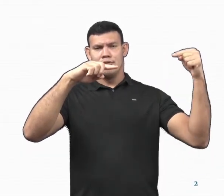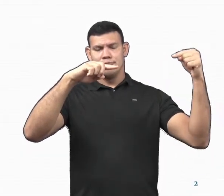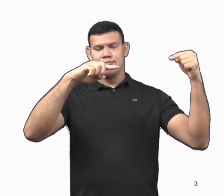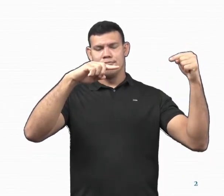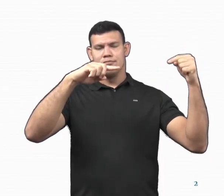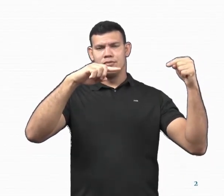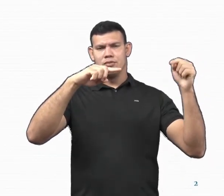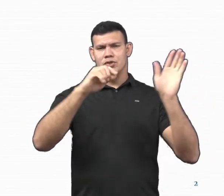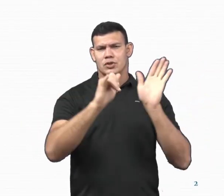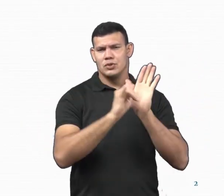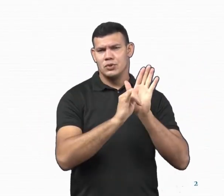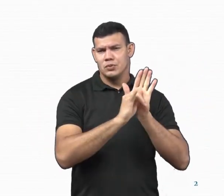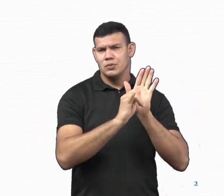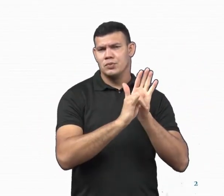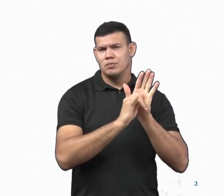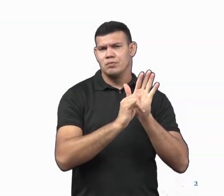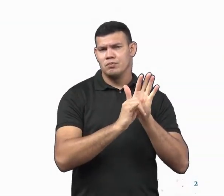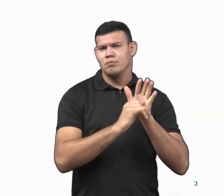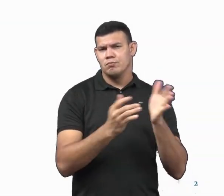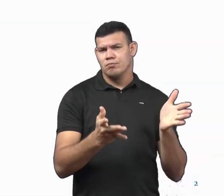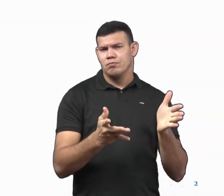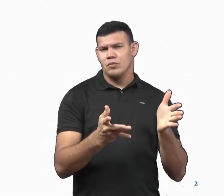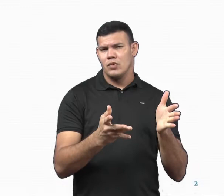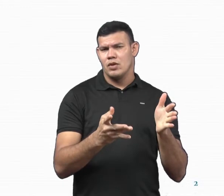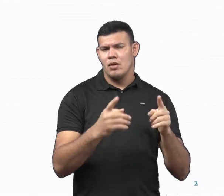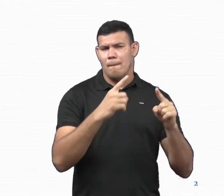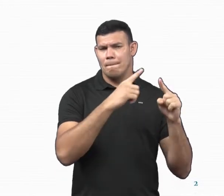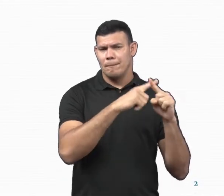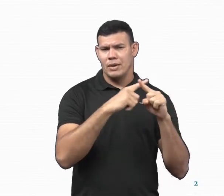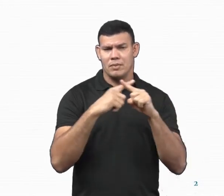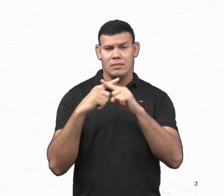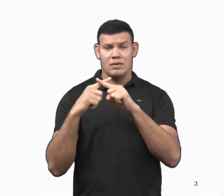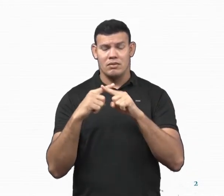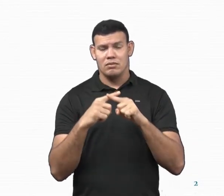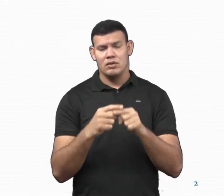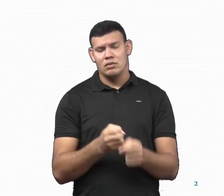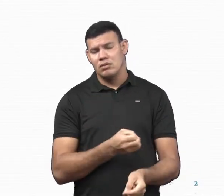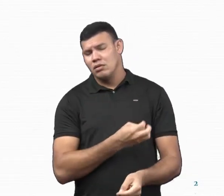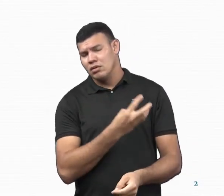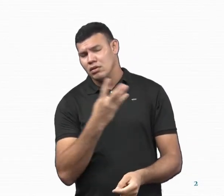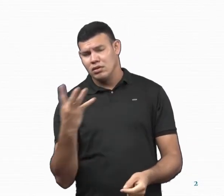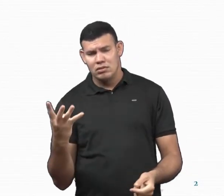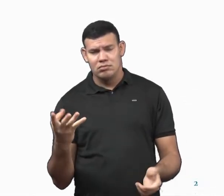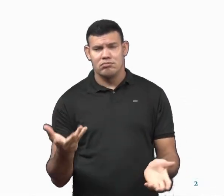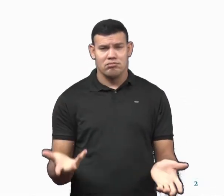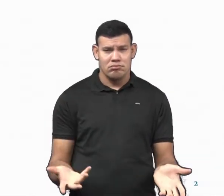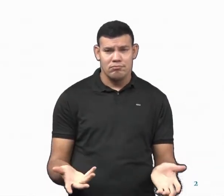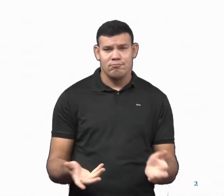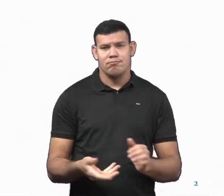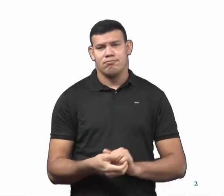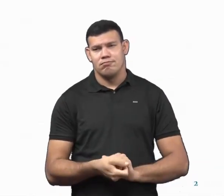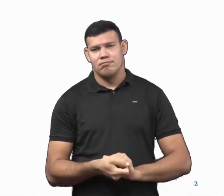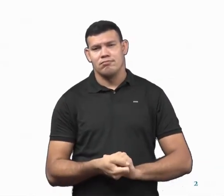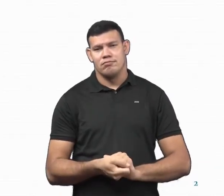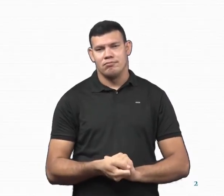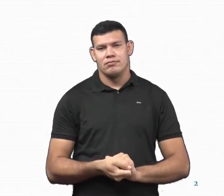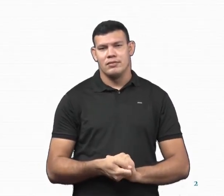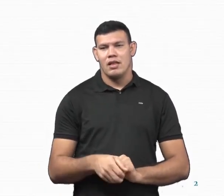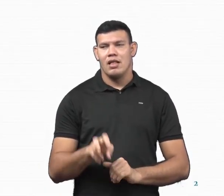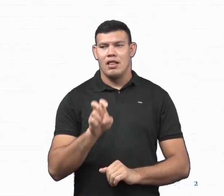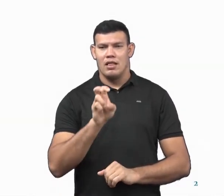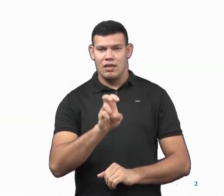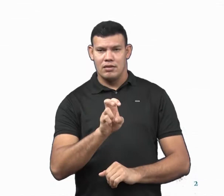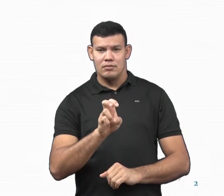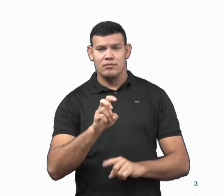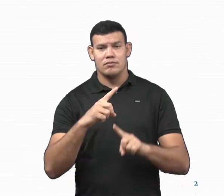radicando, que é o 25 nesse caso. Então, eu tenho que achar um número que vezes ele mesmo dê 25, que é o próprio 5,